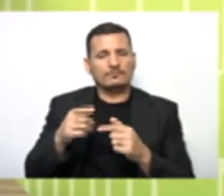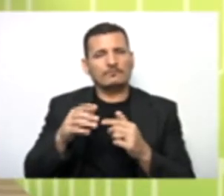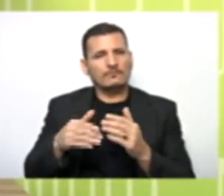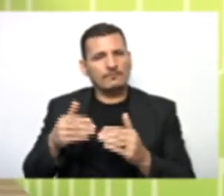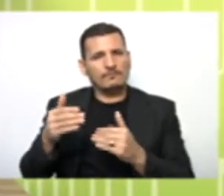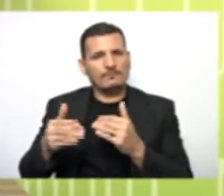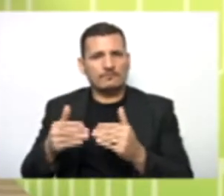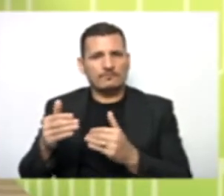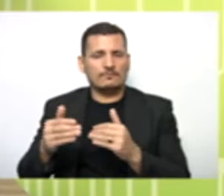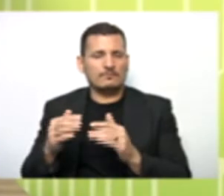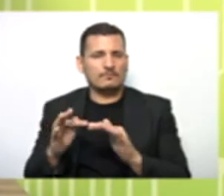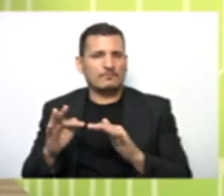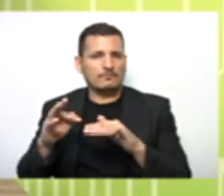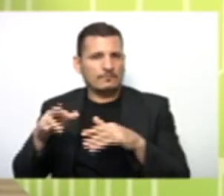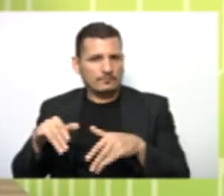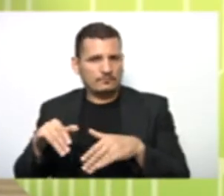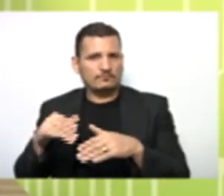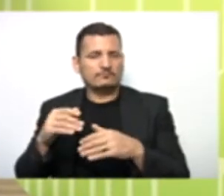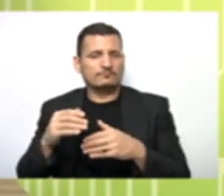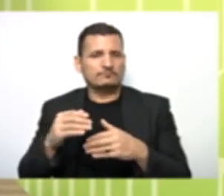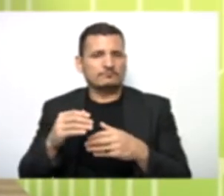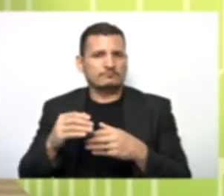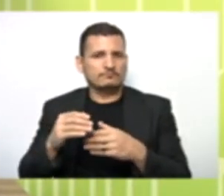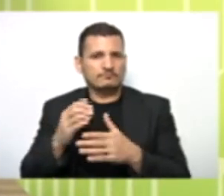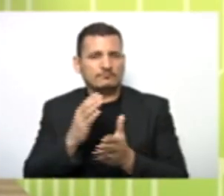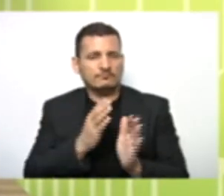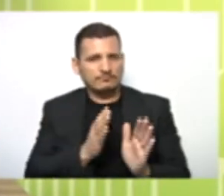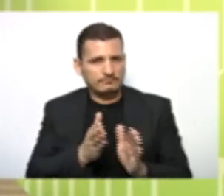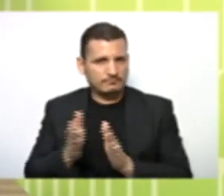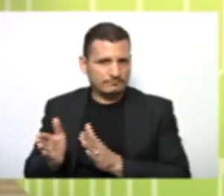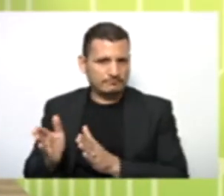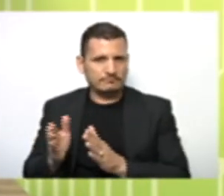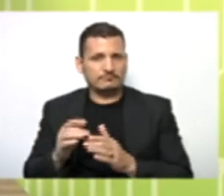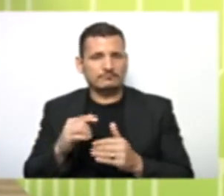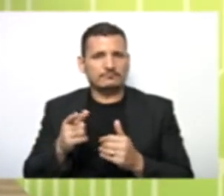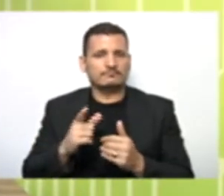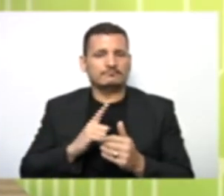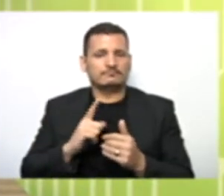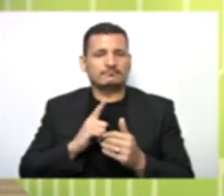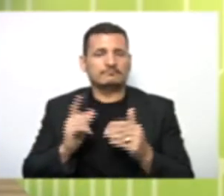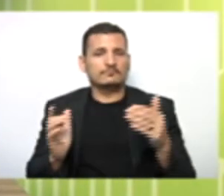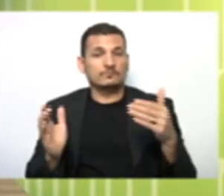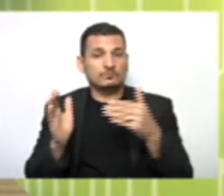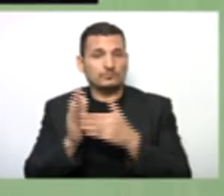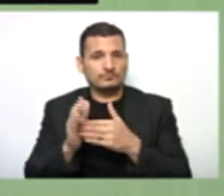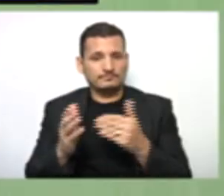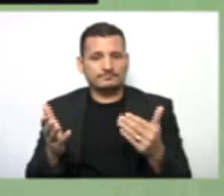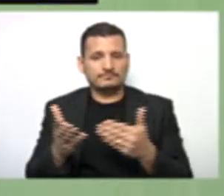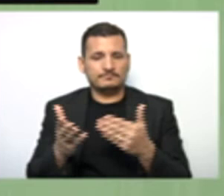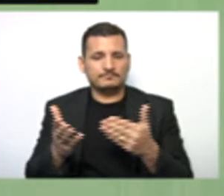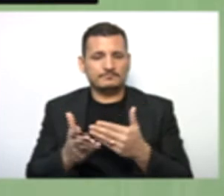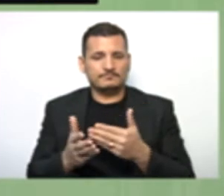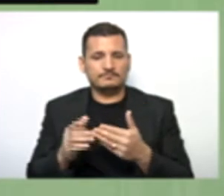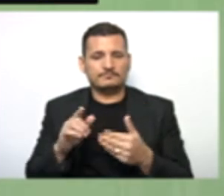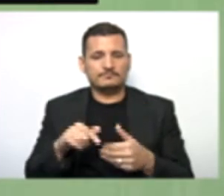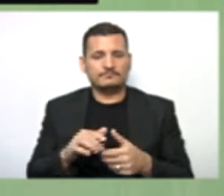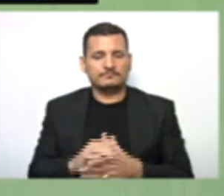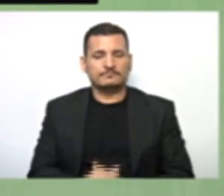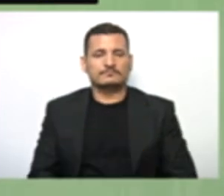se encerrar o processo. E nesse sentido, tem o nosso última mudança de estado, né, que é do estado